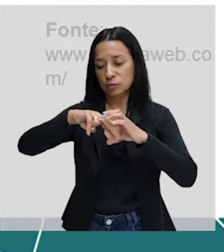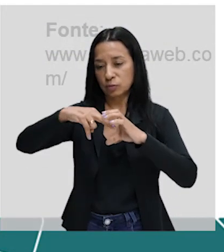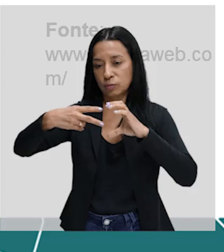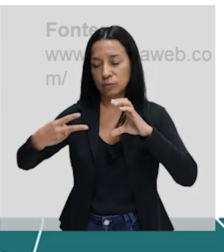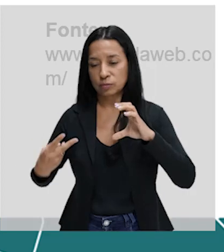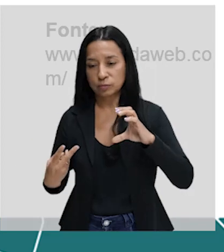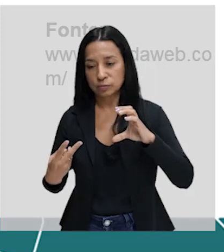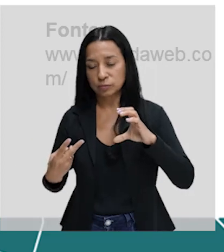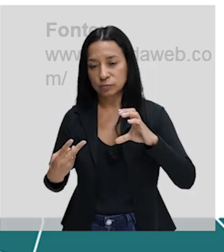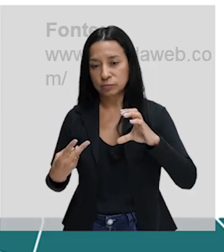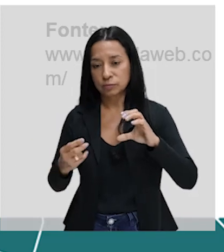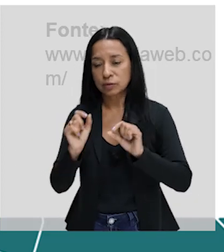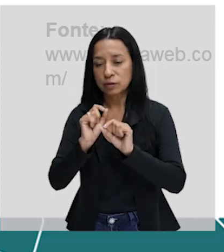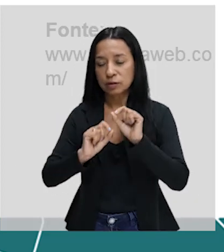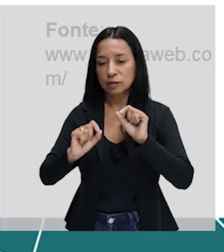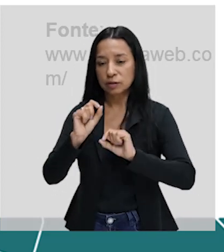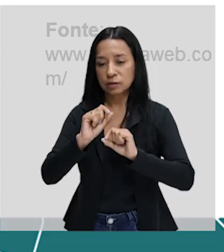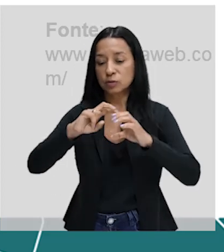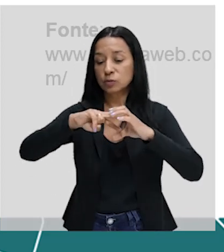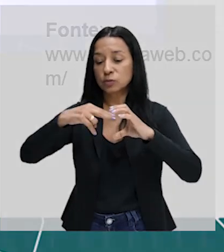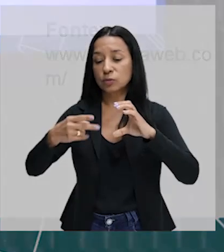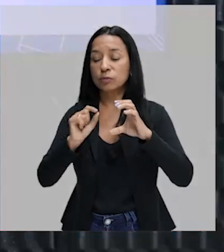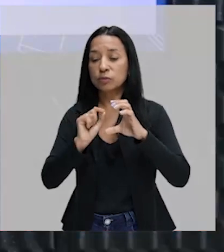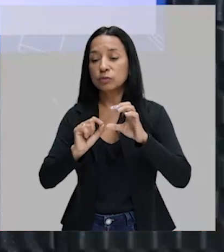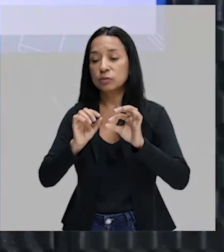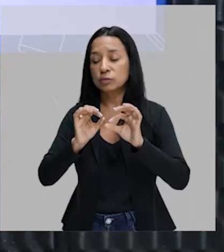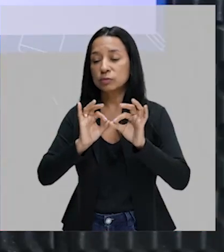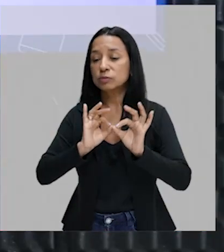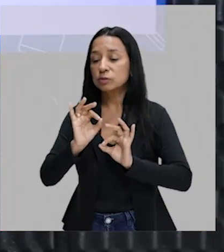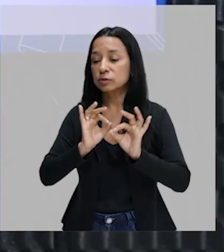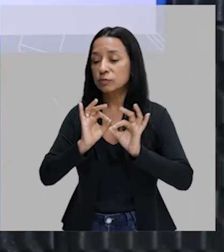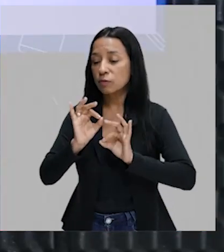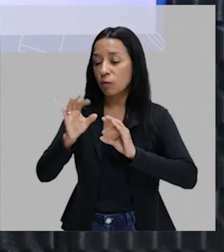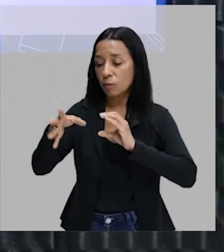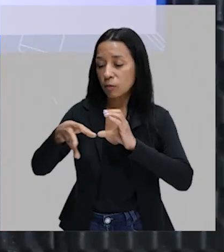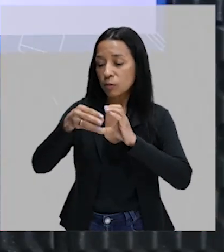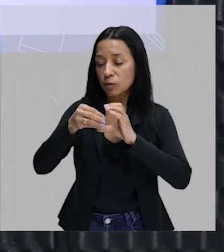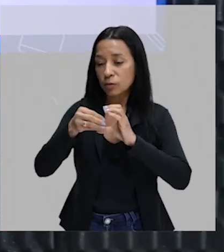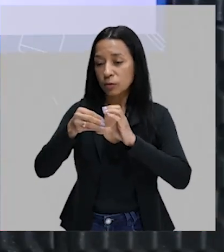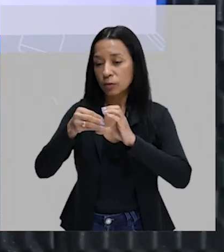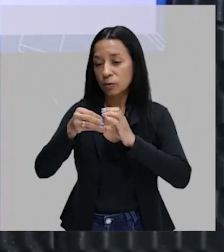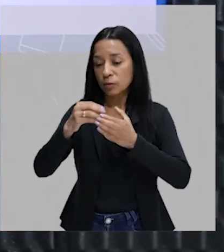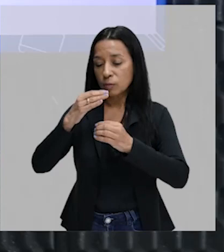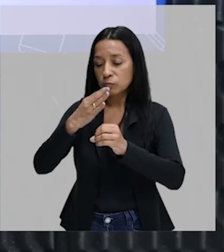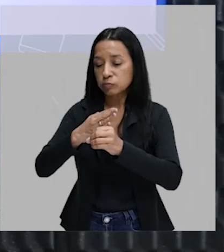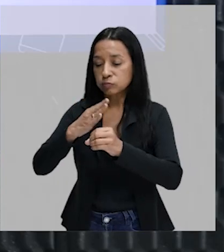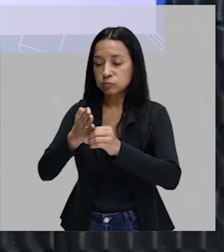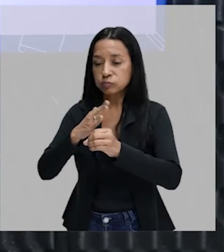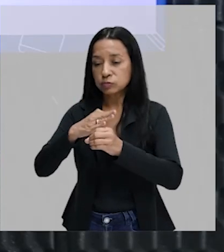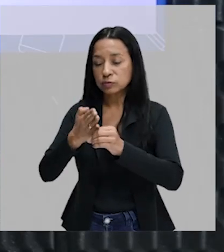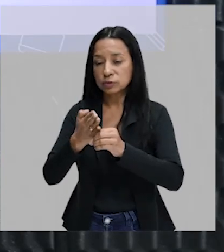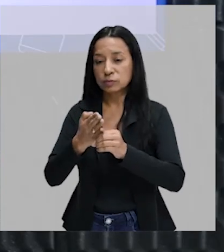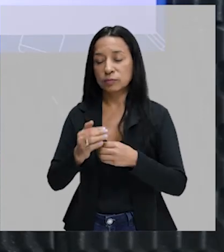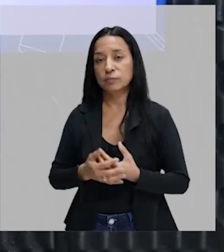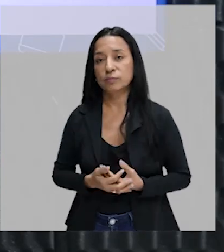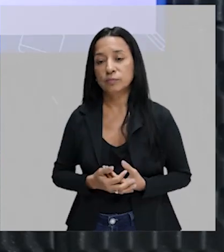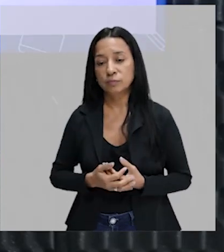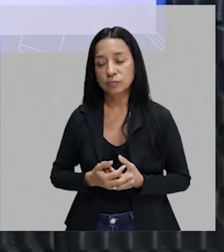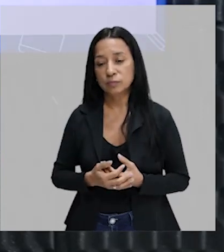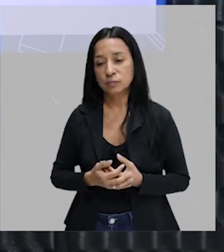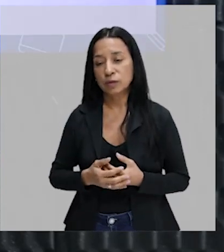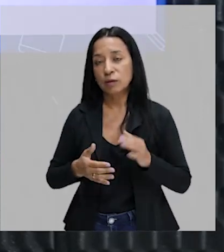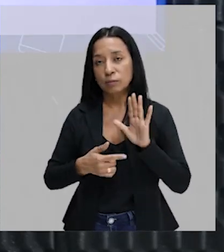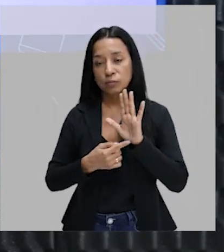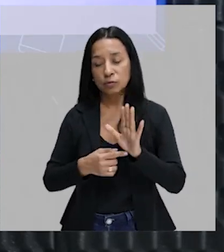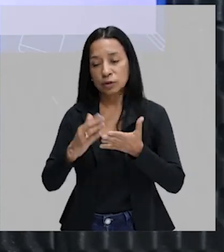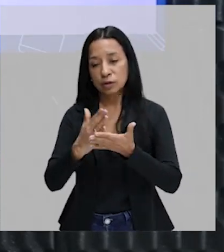cromossomos, né? Que esses cromossomos eles se formam durante o processo de divisão celular. Então, pessoal, eu trouxe algumas